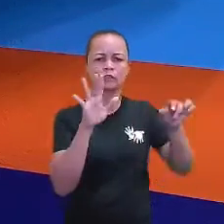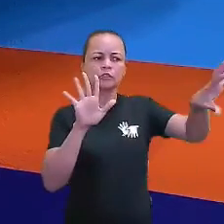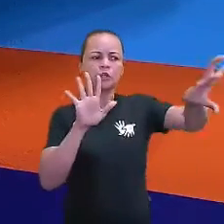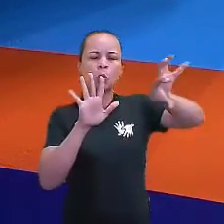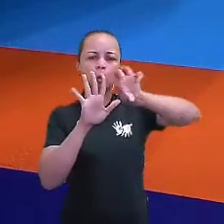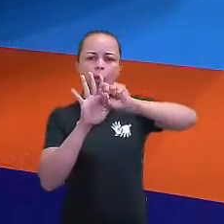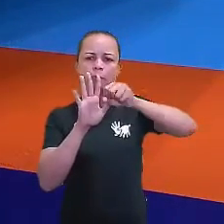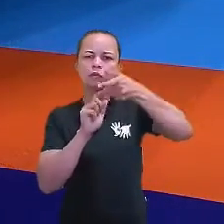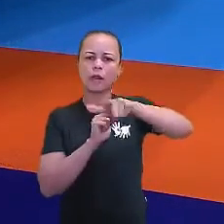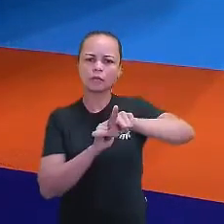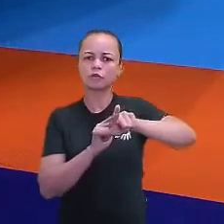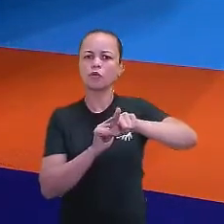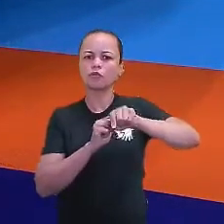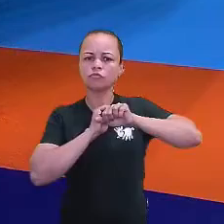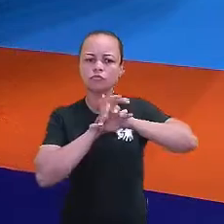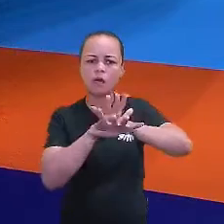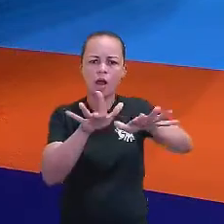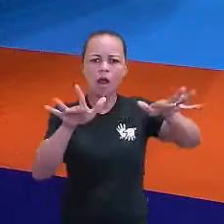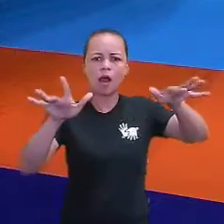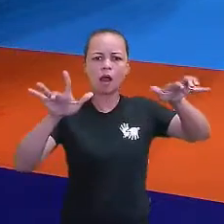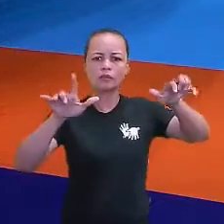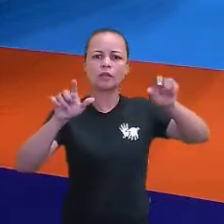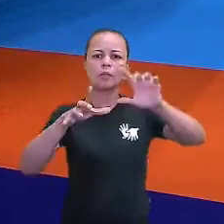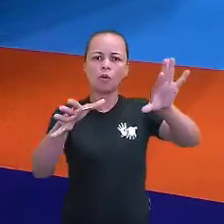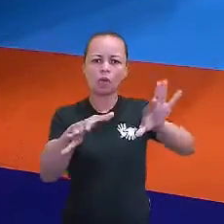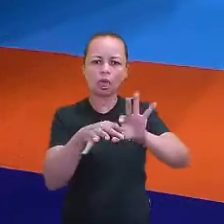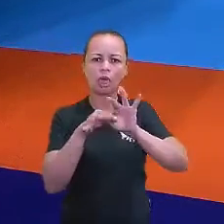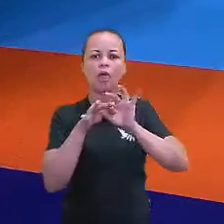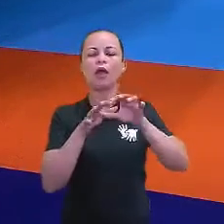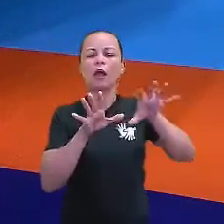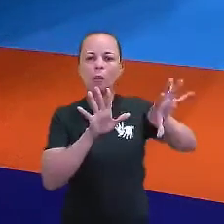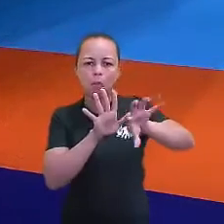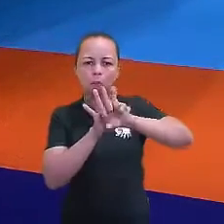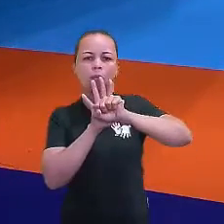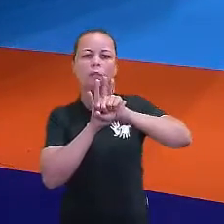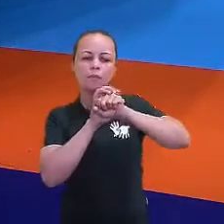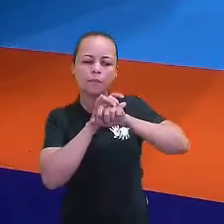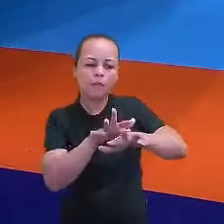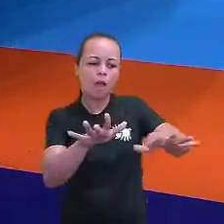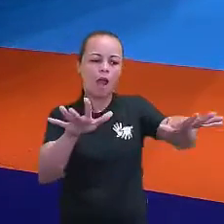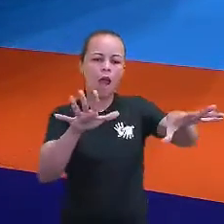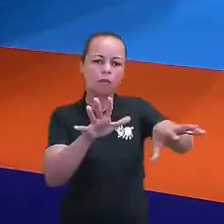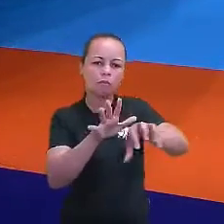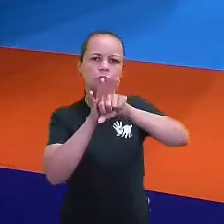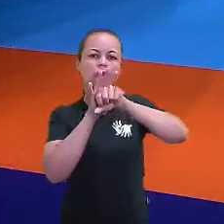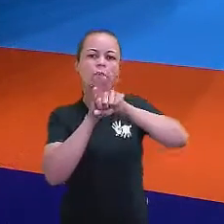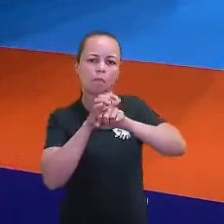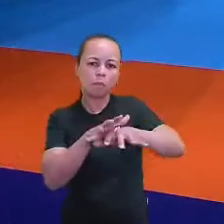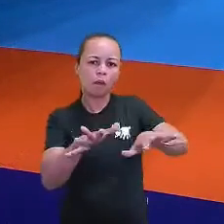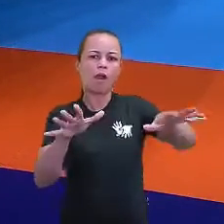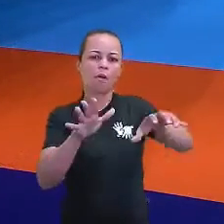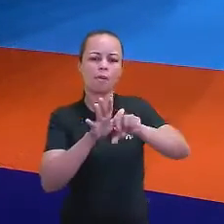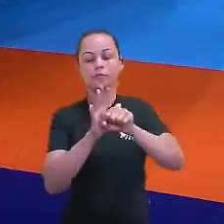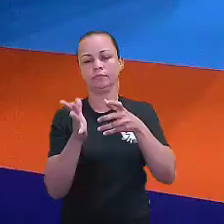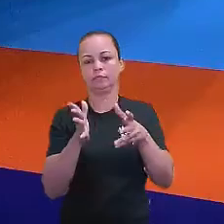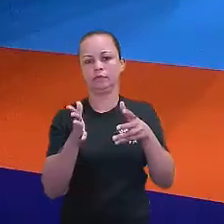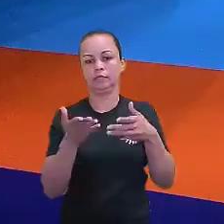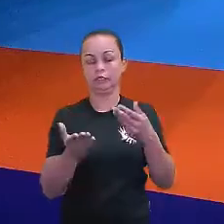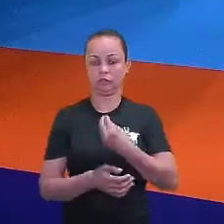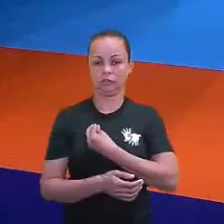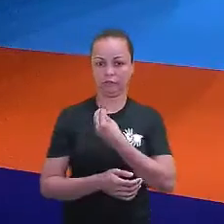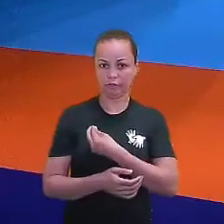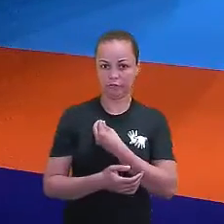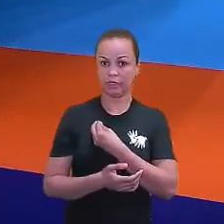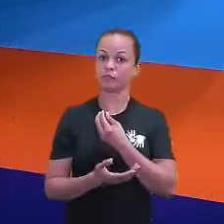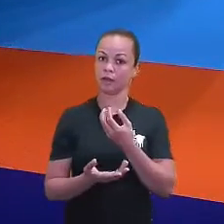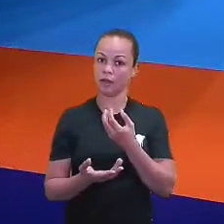mais uma vez capturado, ser mais uma vez fixado. O problema é que hoje a nossa vida, a nossa dinâmica da nossa